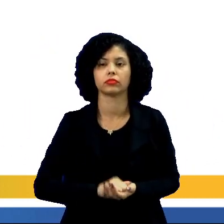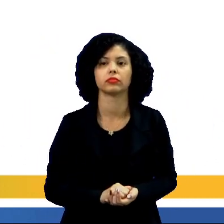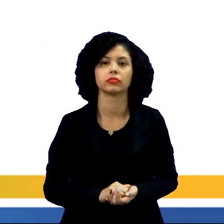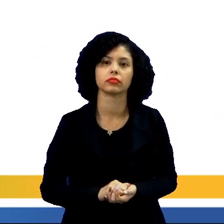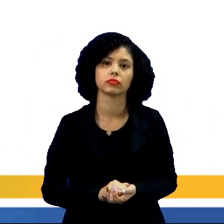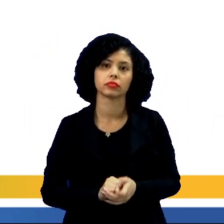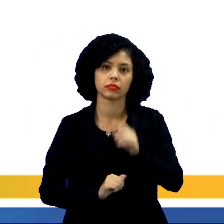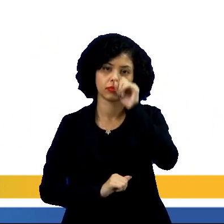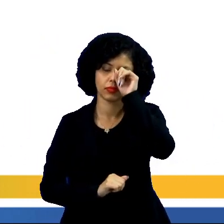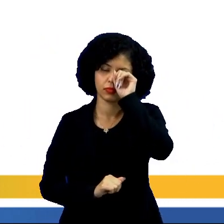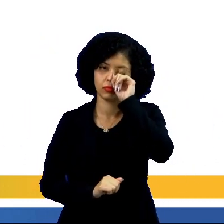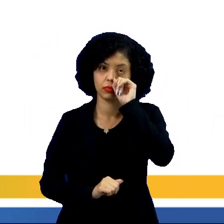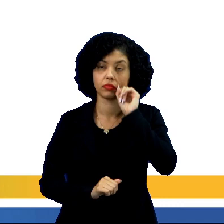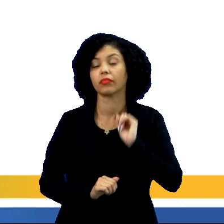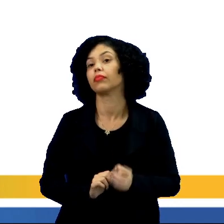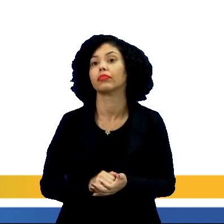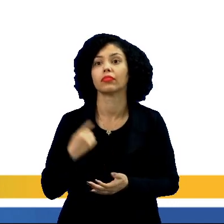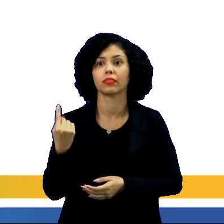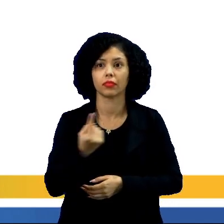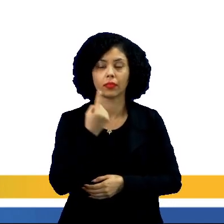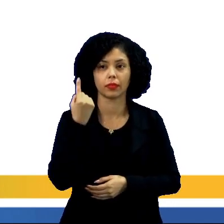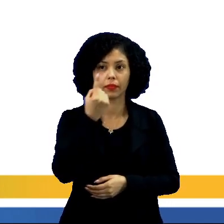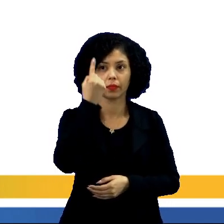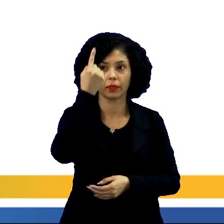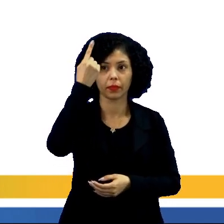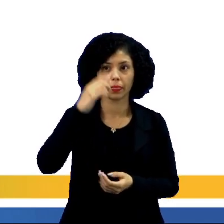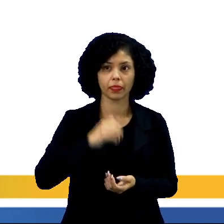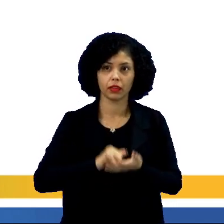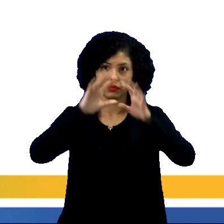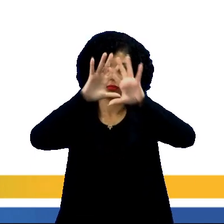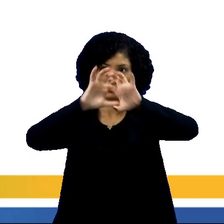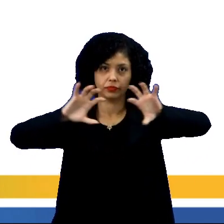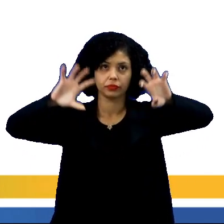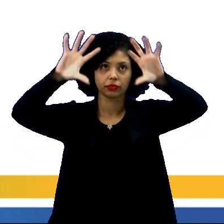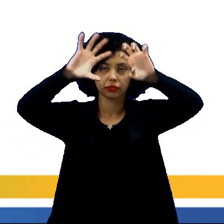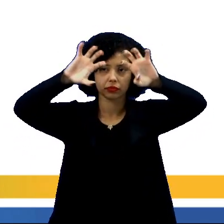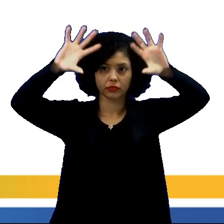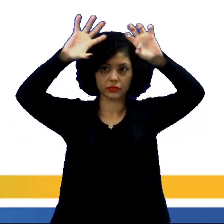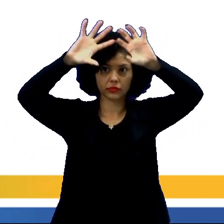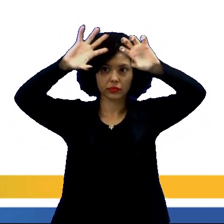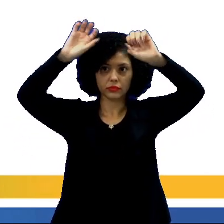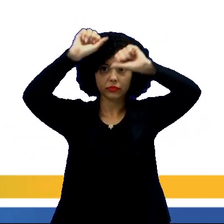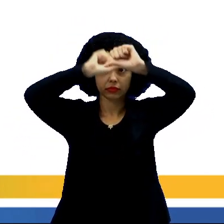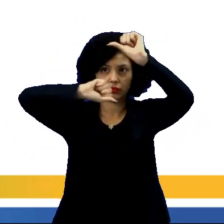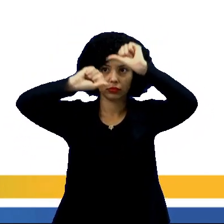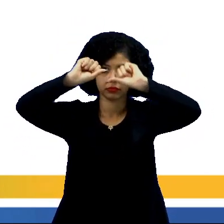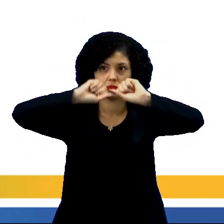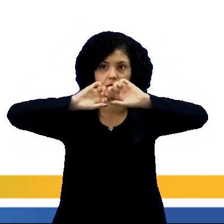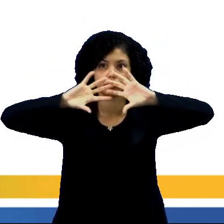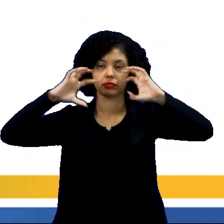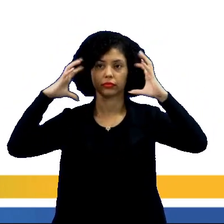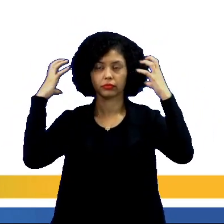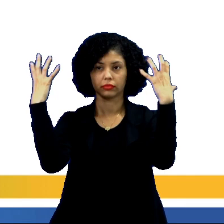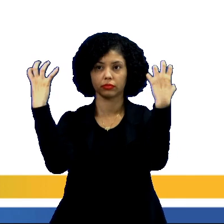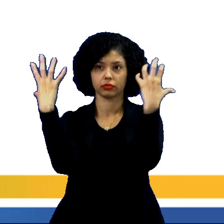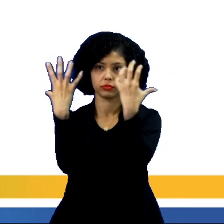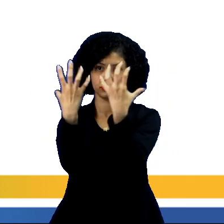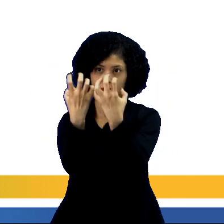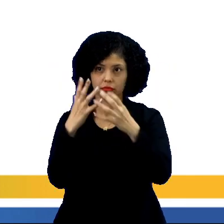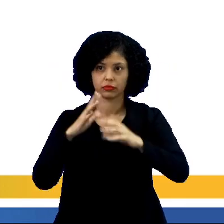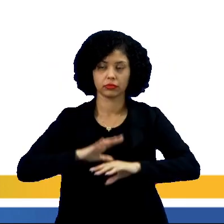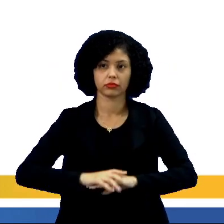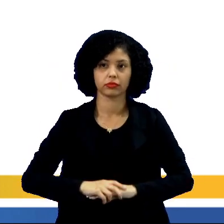plantas, e ela vai subir, esse vapor, ele vai subir, né, vai se transformar em evaporação.